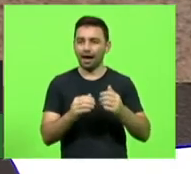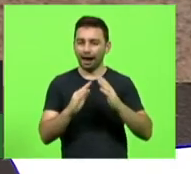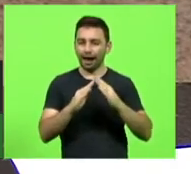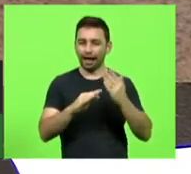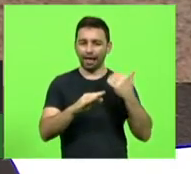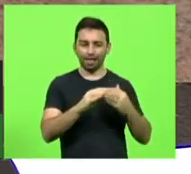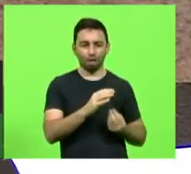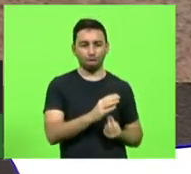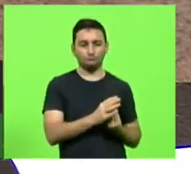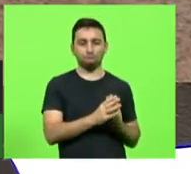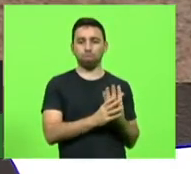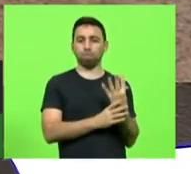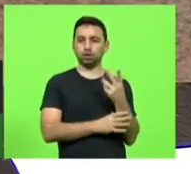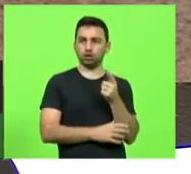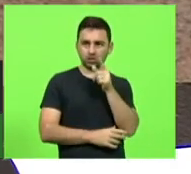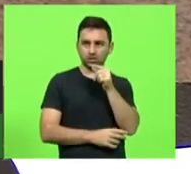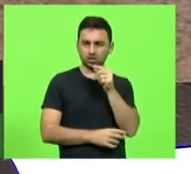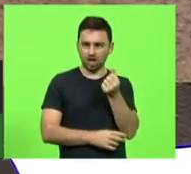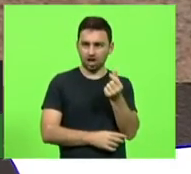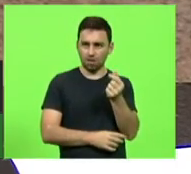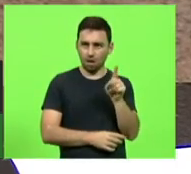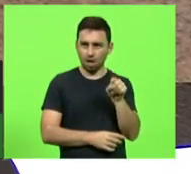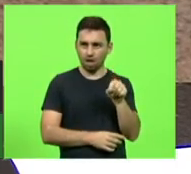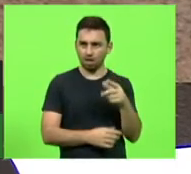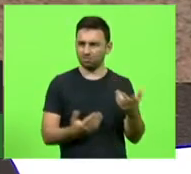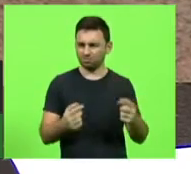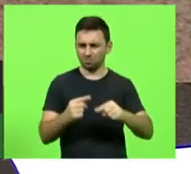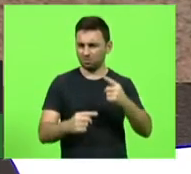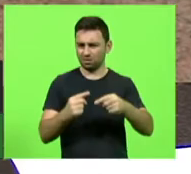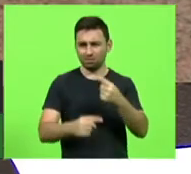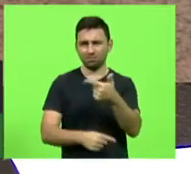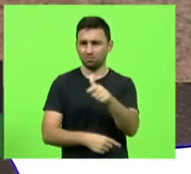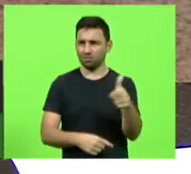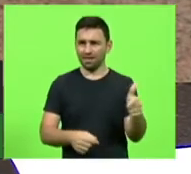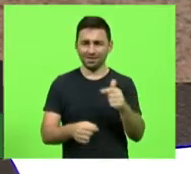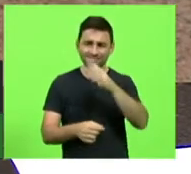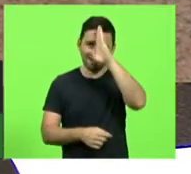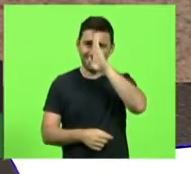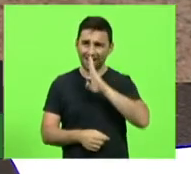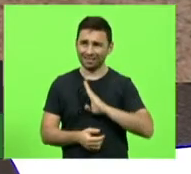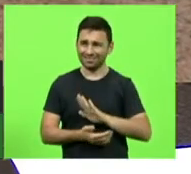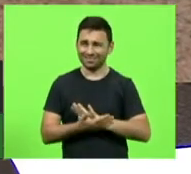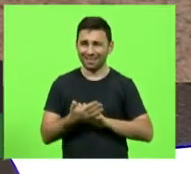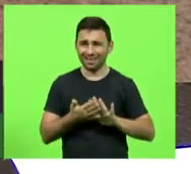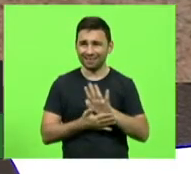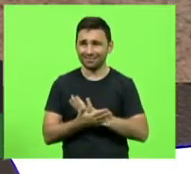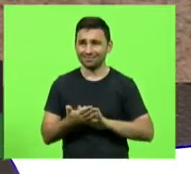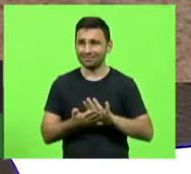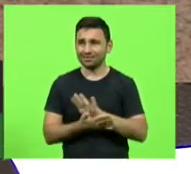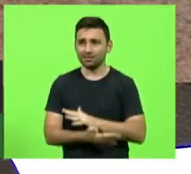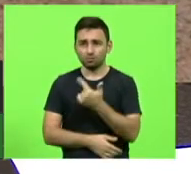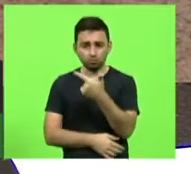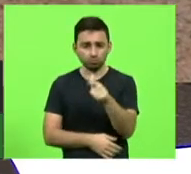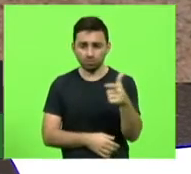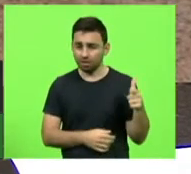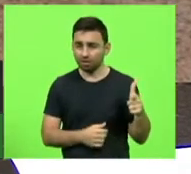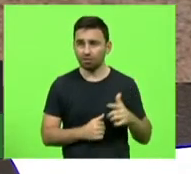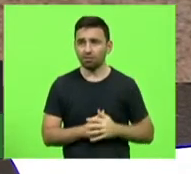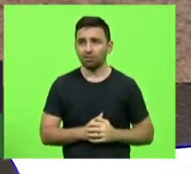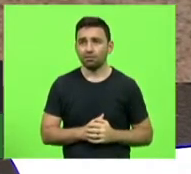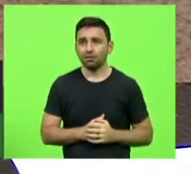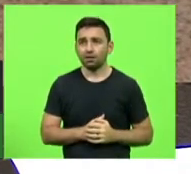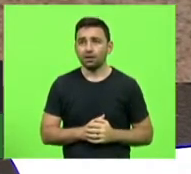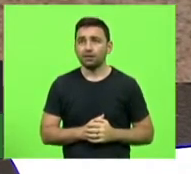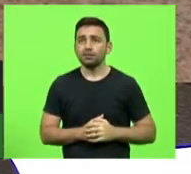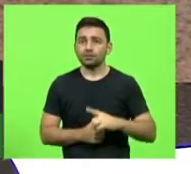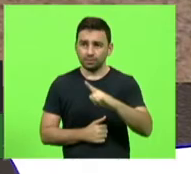árvore, que as pessoas não entenderam. Não existe nada de graça nesse mundo. Absolutamente nada. Alguém vai